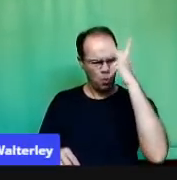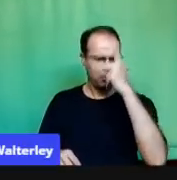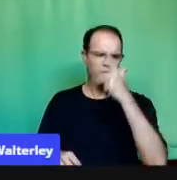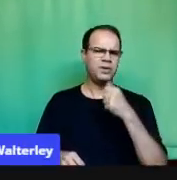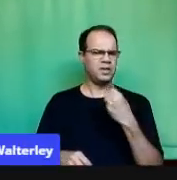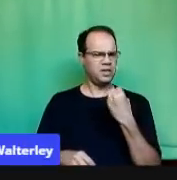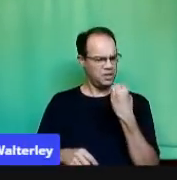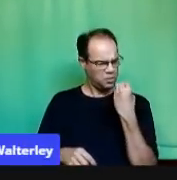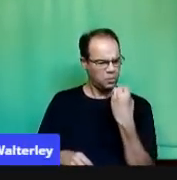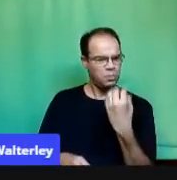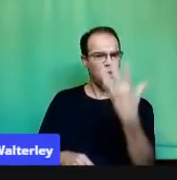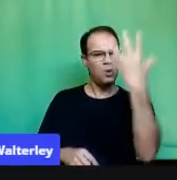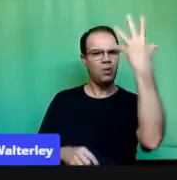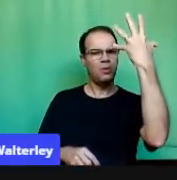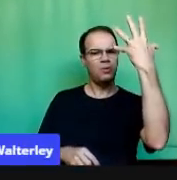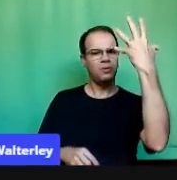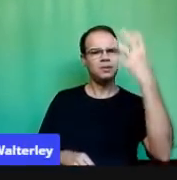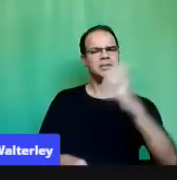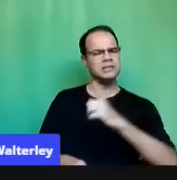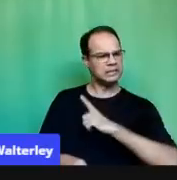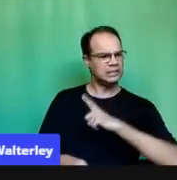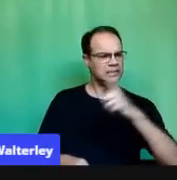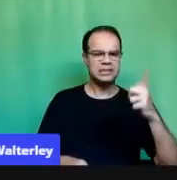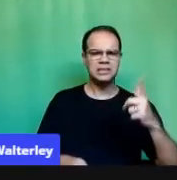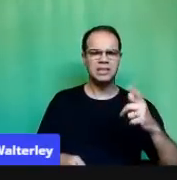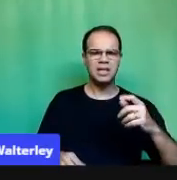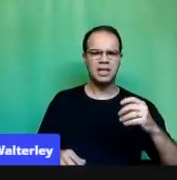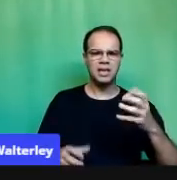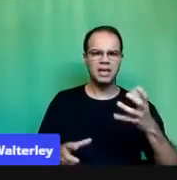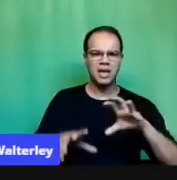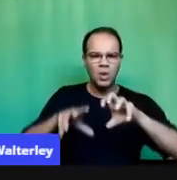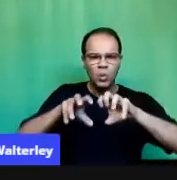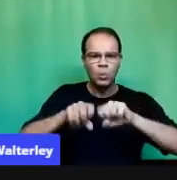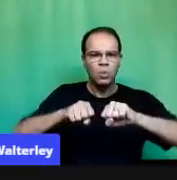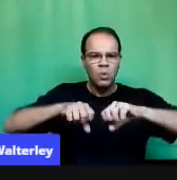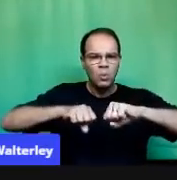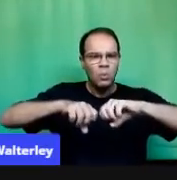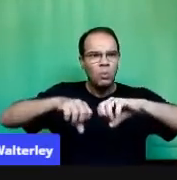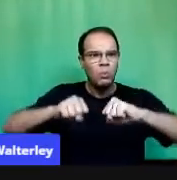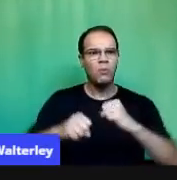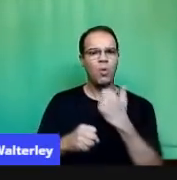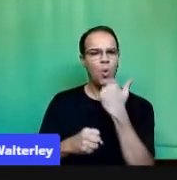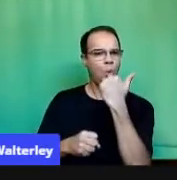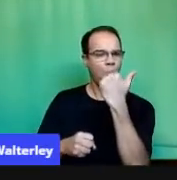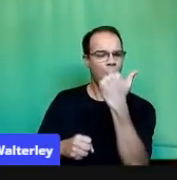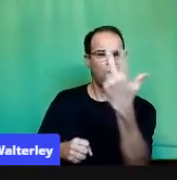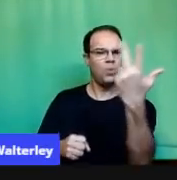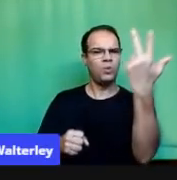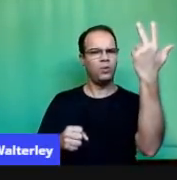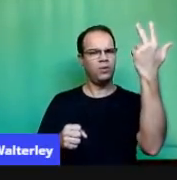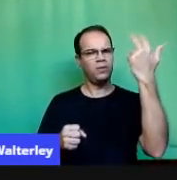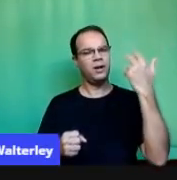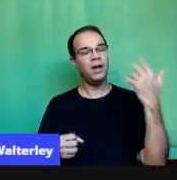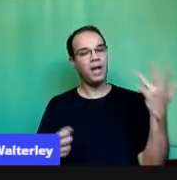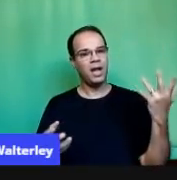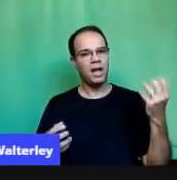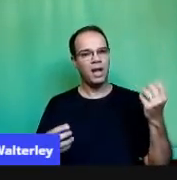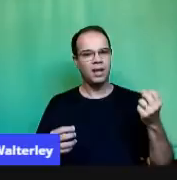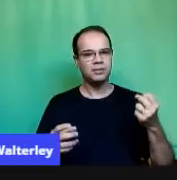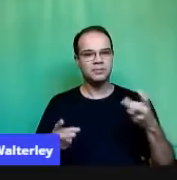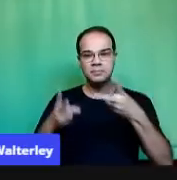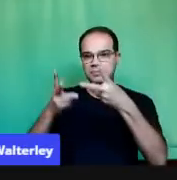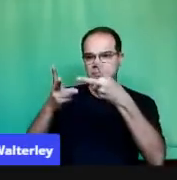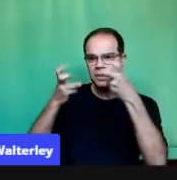renascentista, que trazia formas, que trazia cores, que despertavam